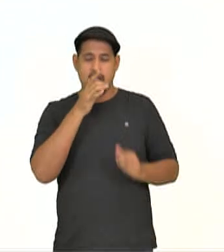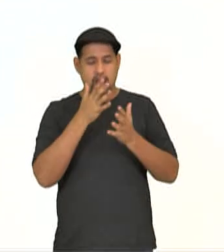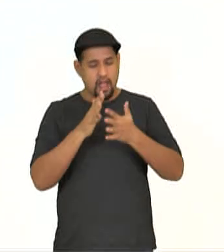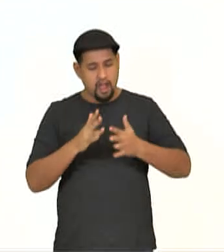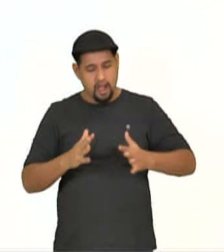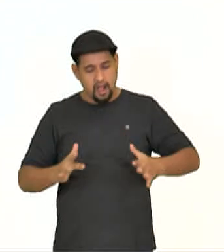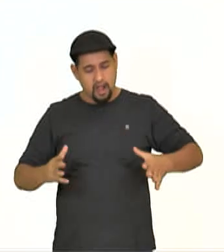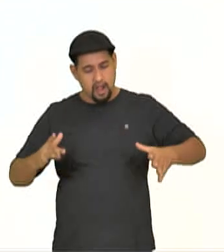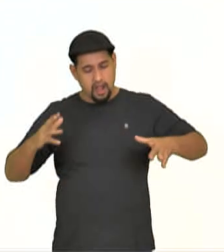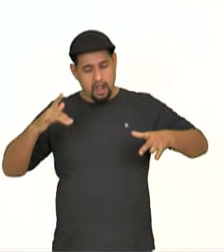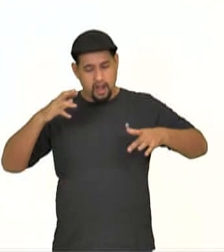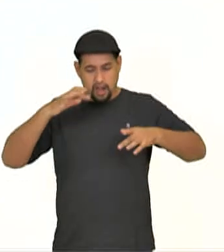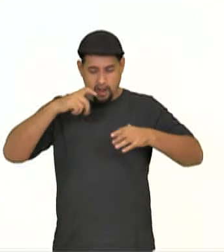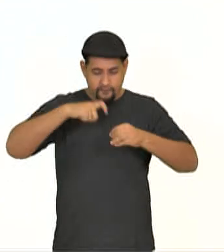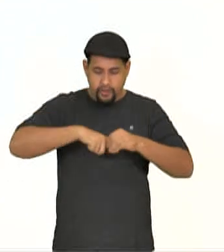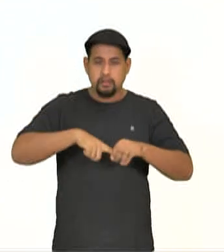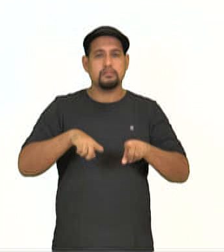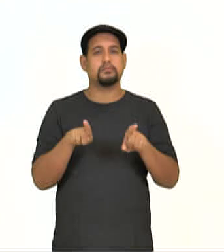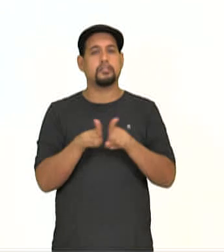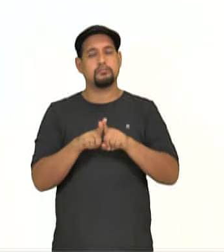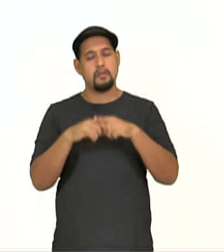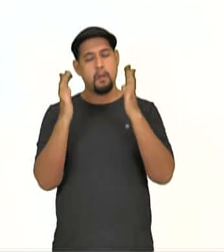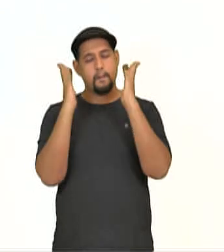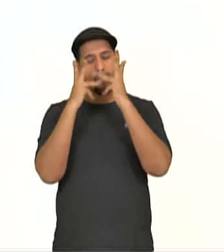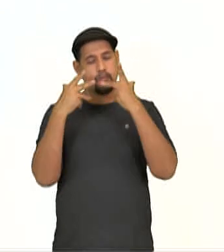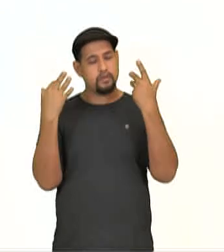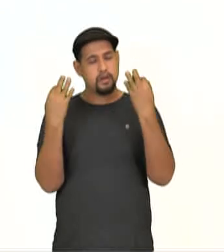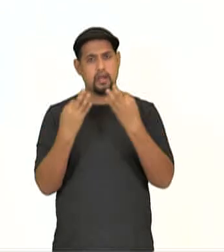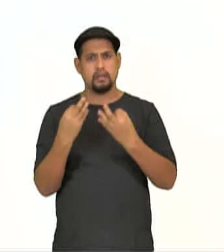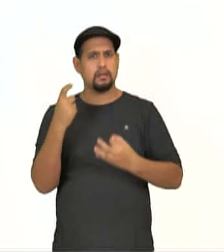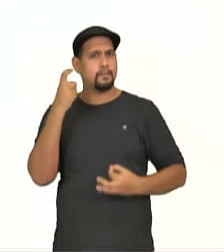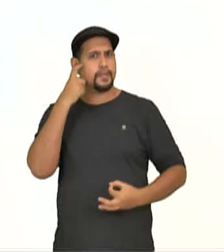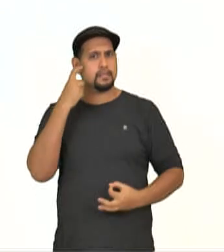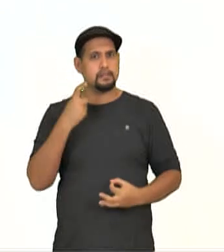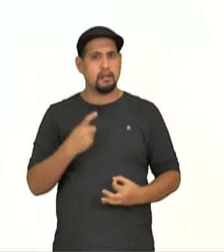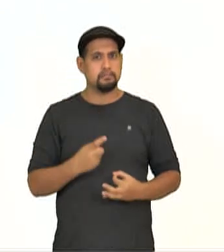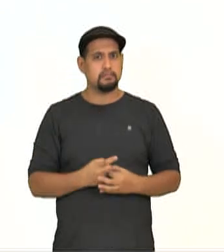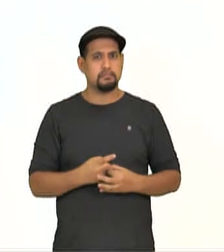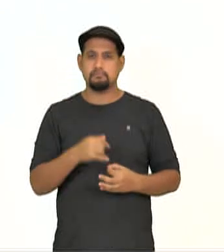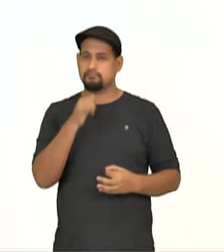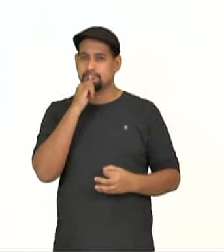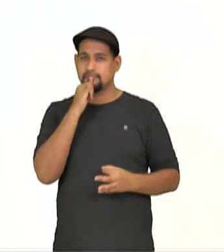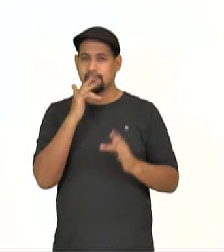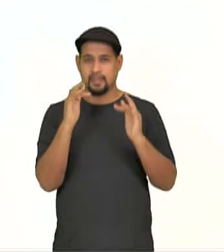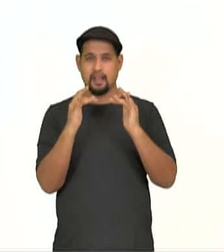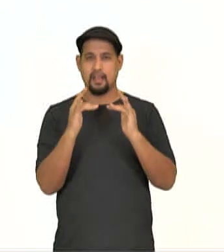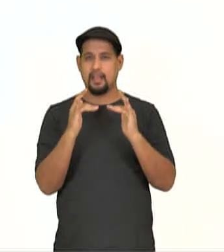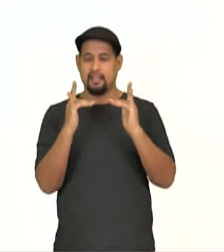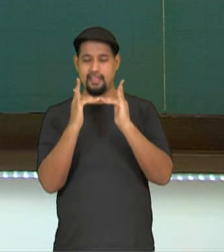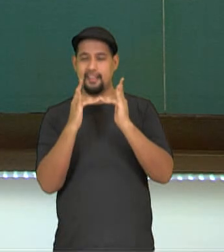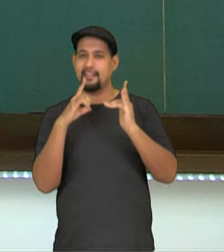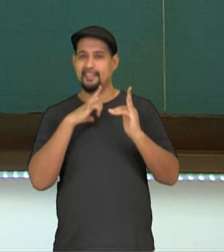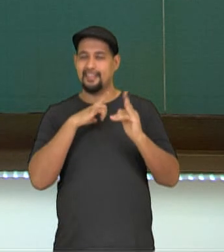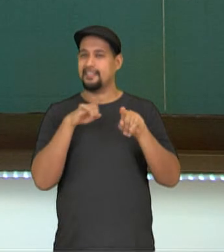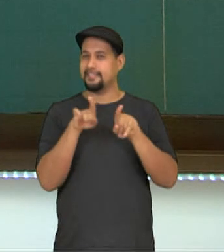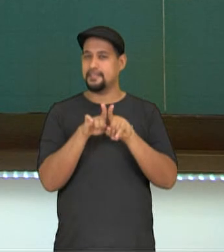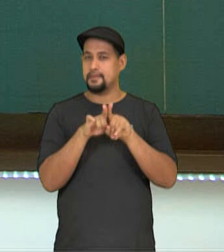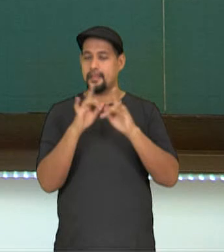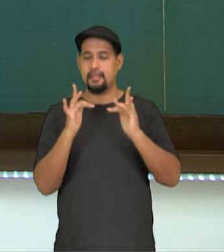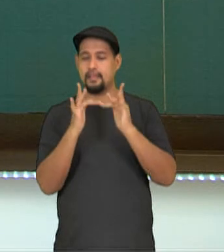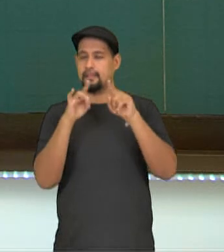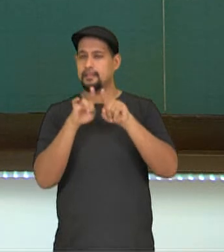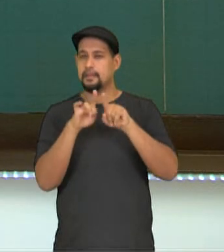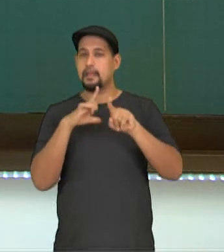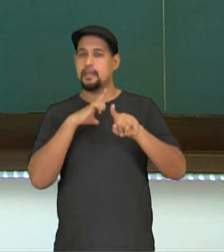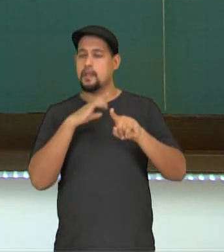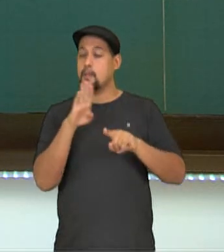lograrão a tua peregrina formosura. Vai pensando, ó, sepultura, consolação, aí tem um caso